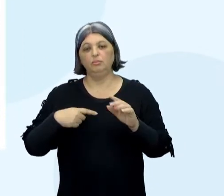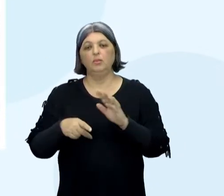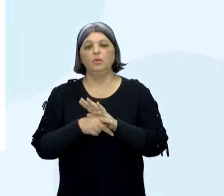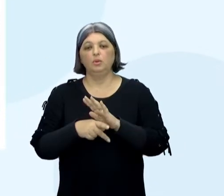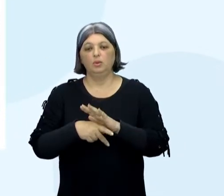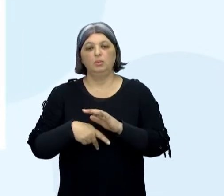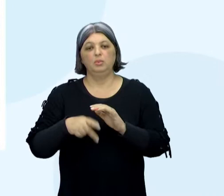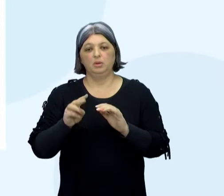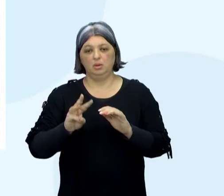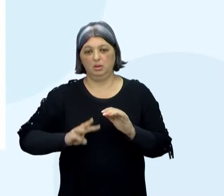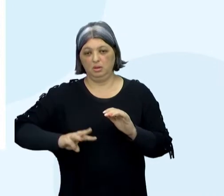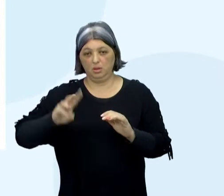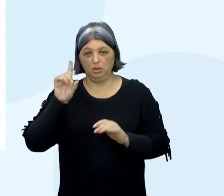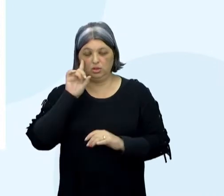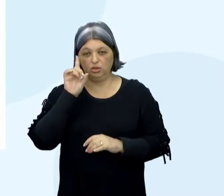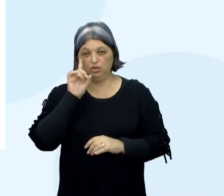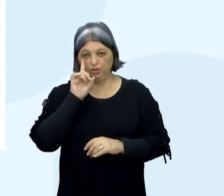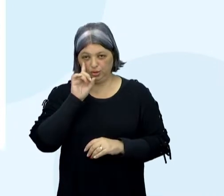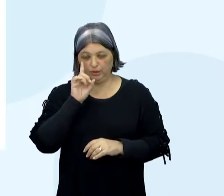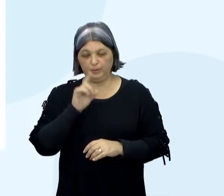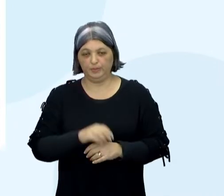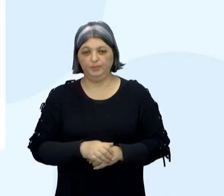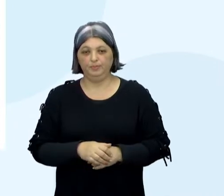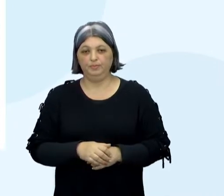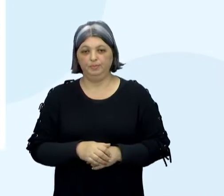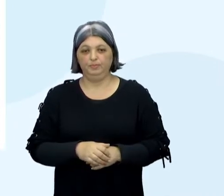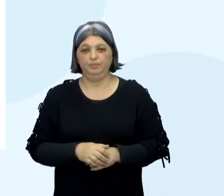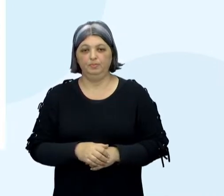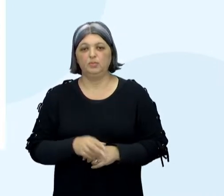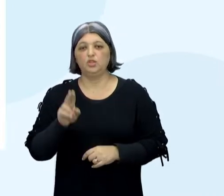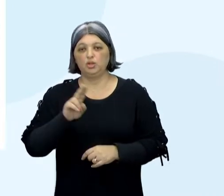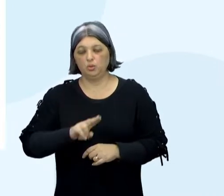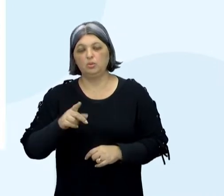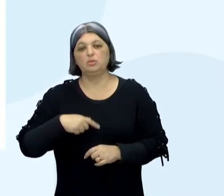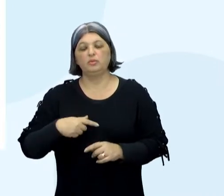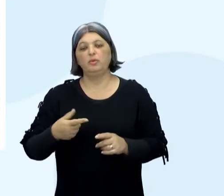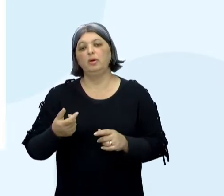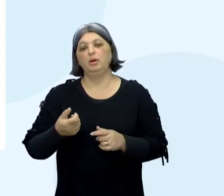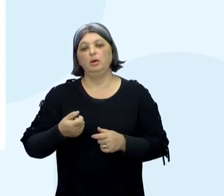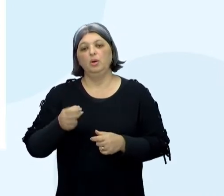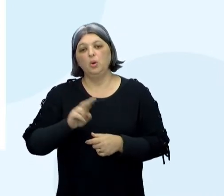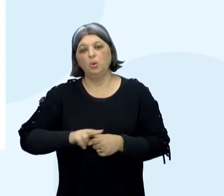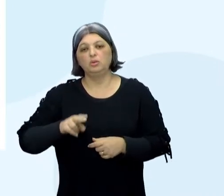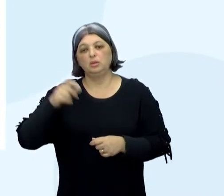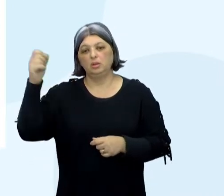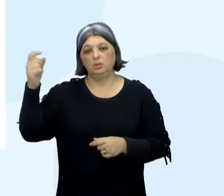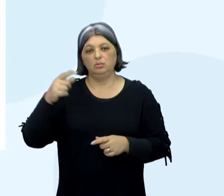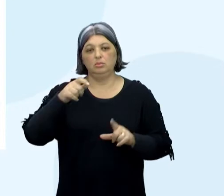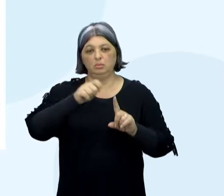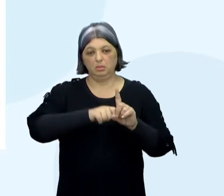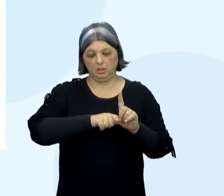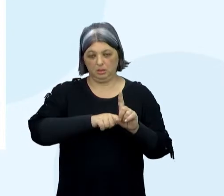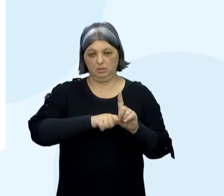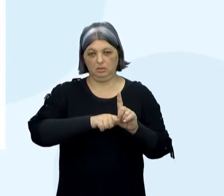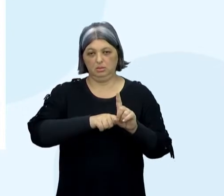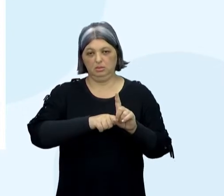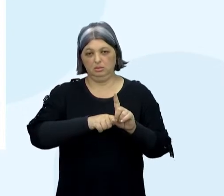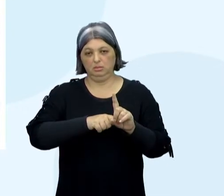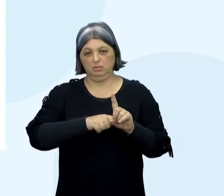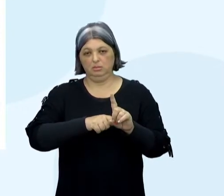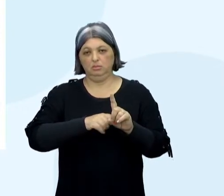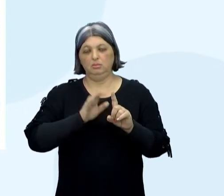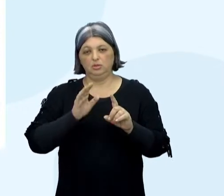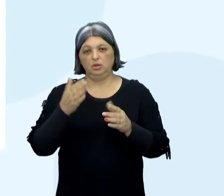quilowatts por dia. Ela me traz aí os quilowatts por dia que eu vou gastando. Então vamos lá, ó, no mês, lá naquele